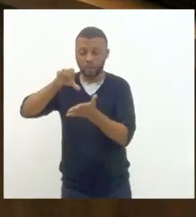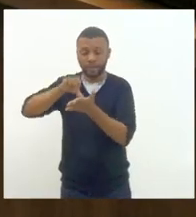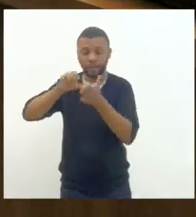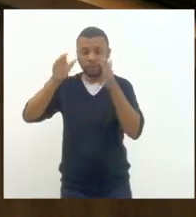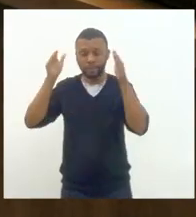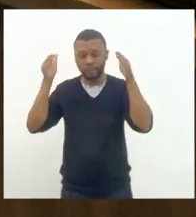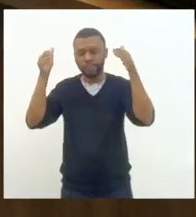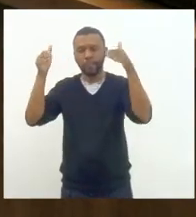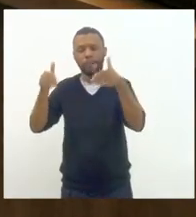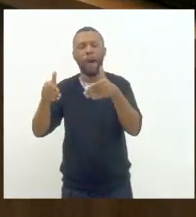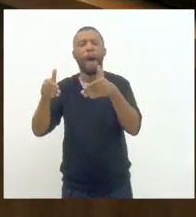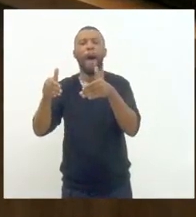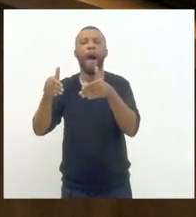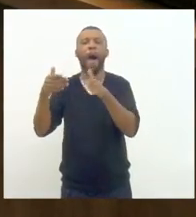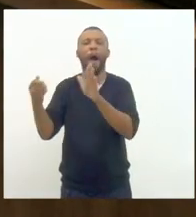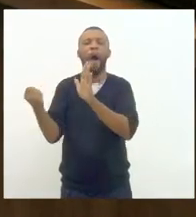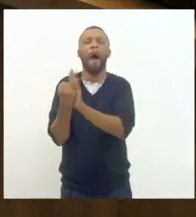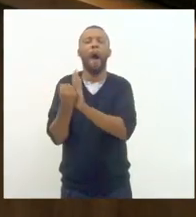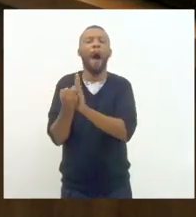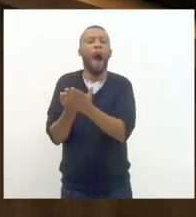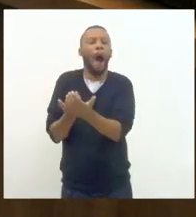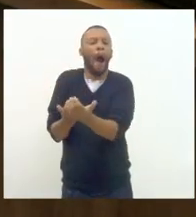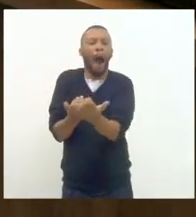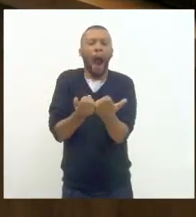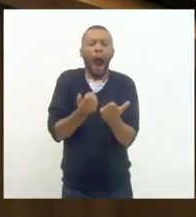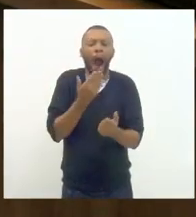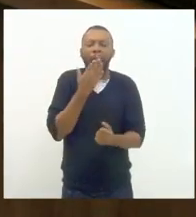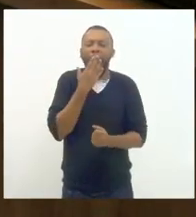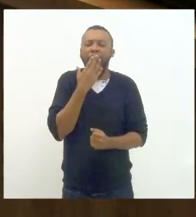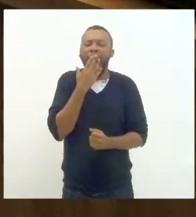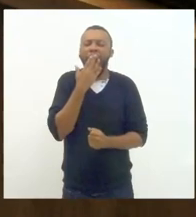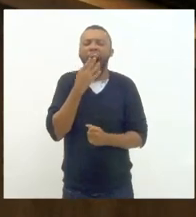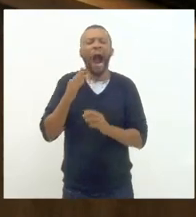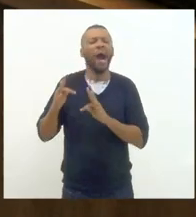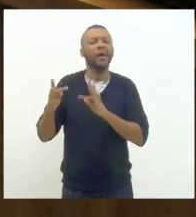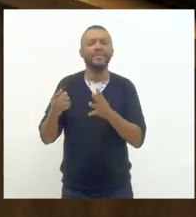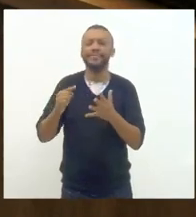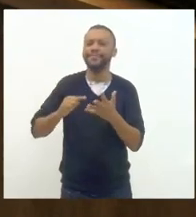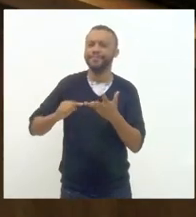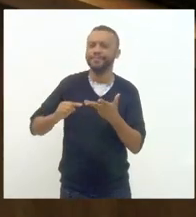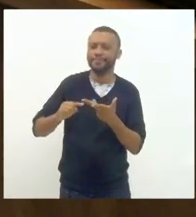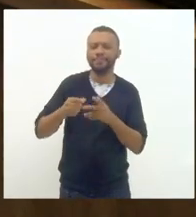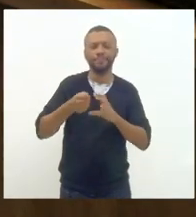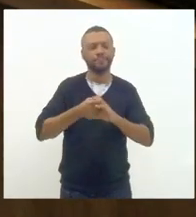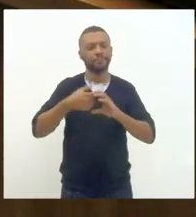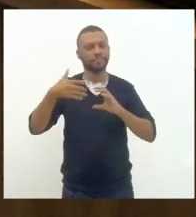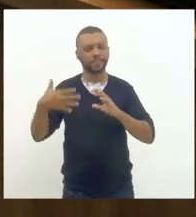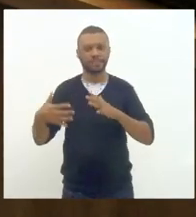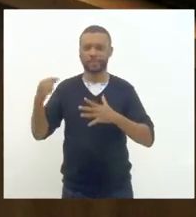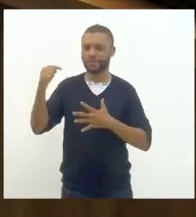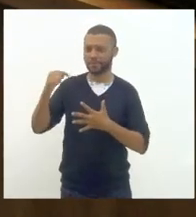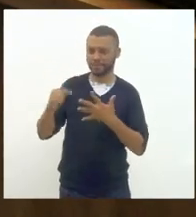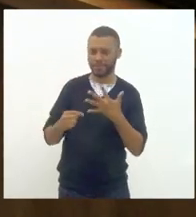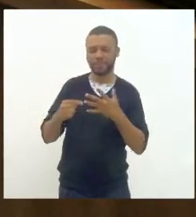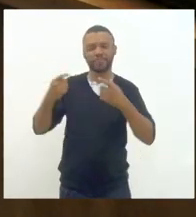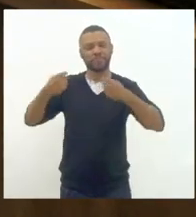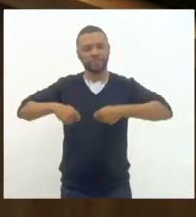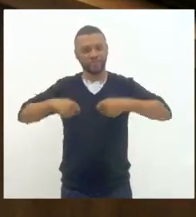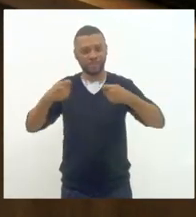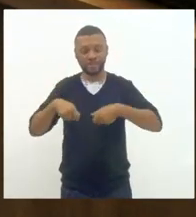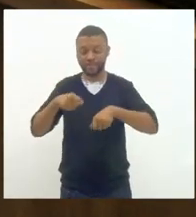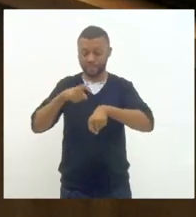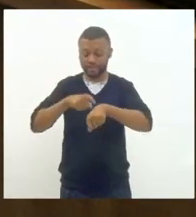especializado com a cara da juventude, com tudo, com as especificidades que a juventude necessita nessa fase da vida